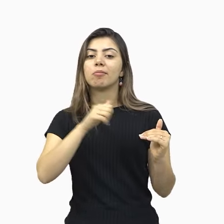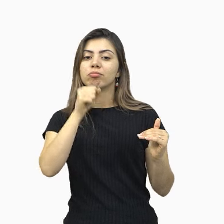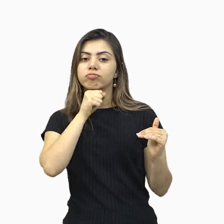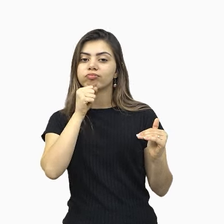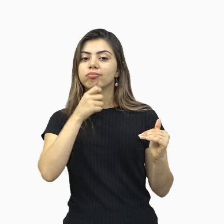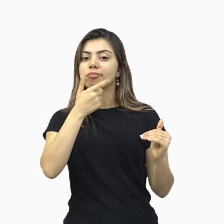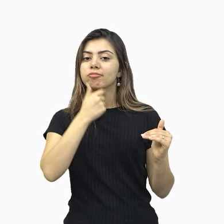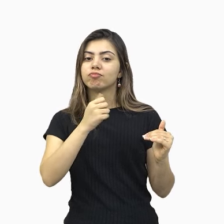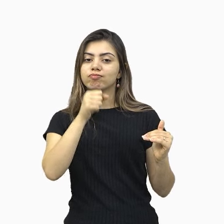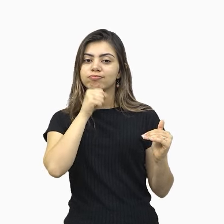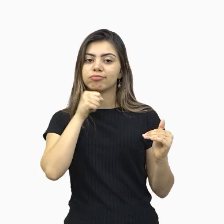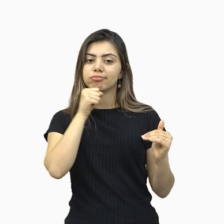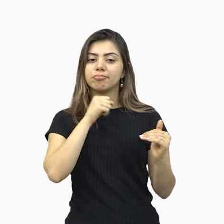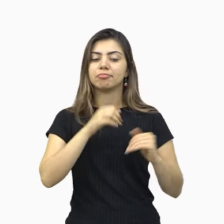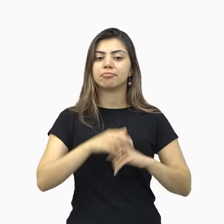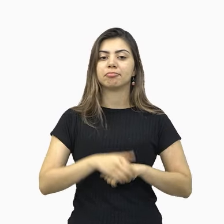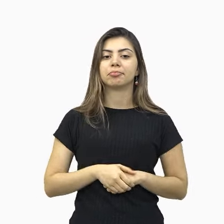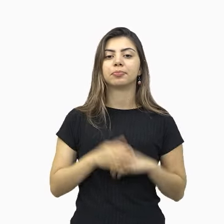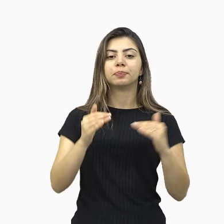avós,